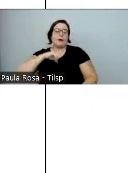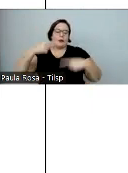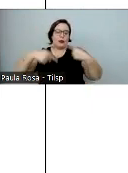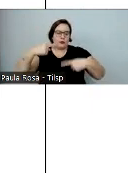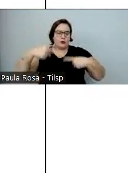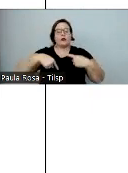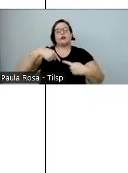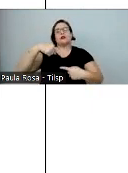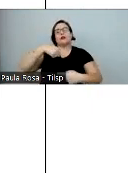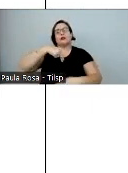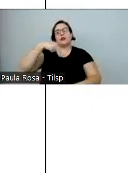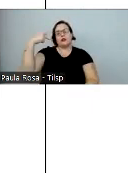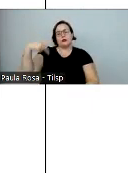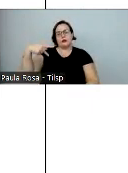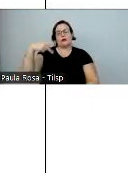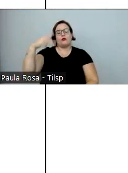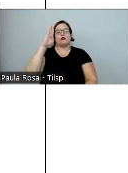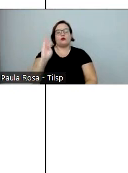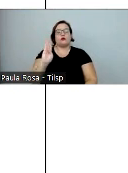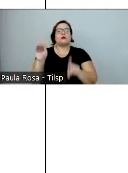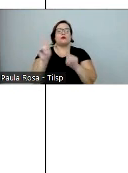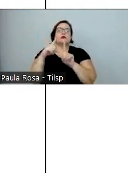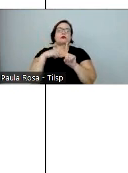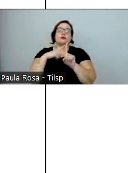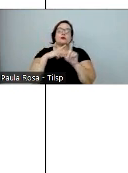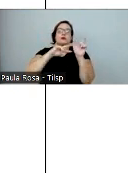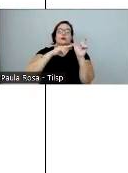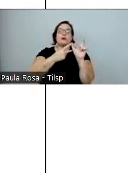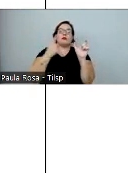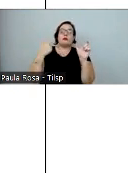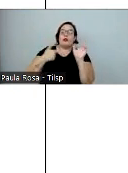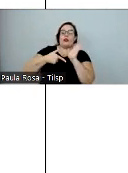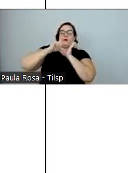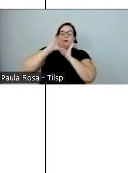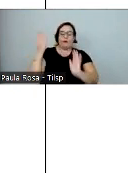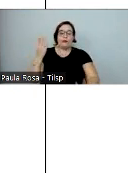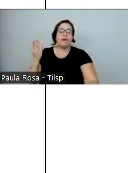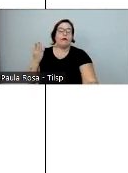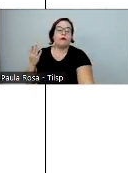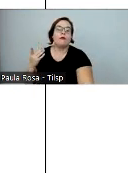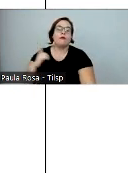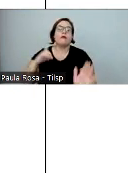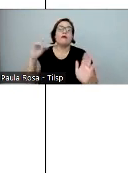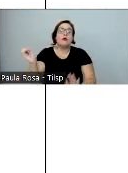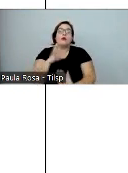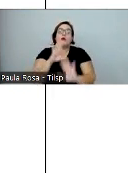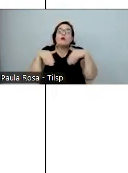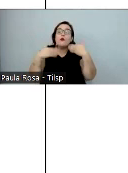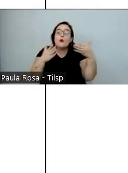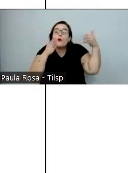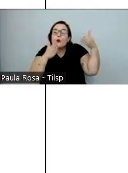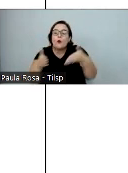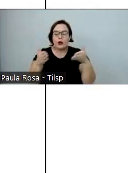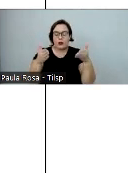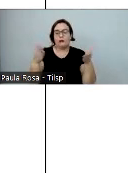temos temos uma legislação com base na definição anterior o que fazer agora que temos uma definição nova Quais são os caminhos abertos eu acho que